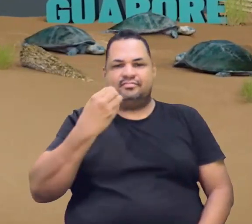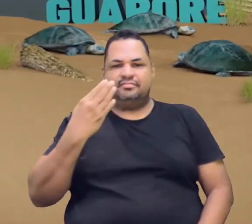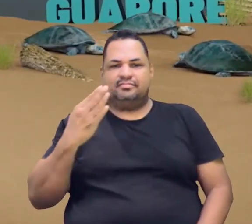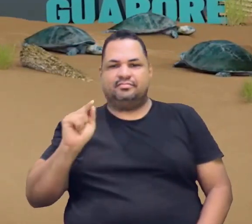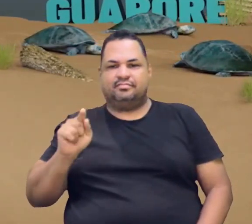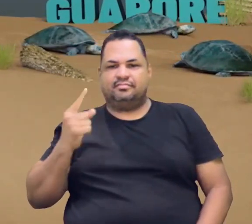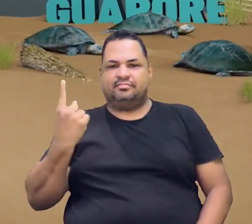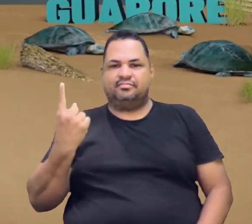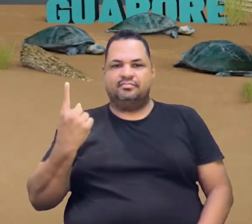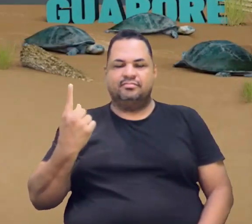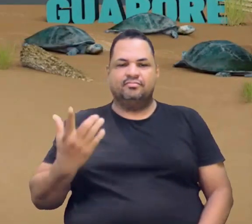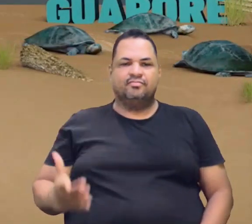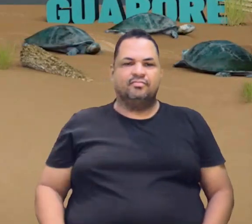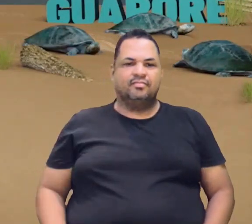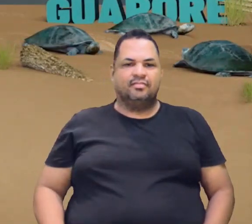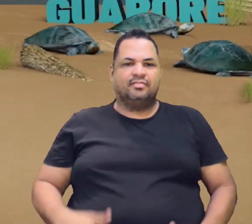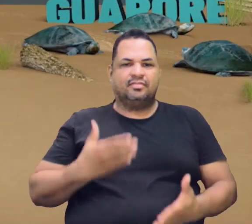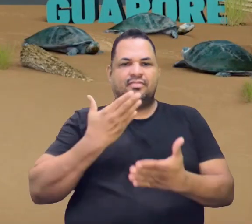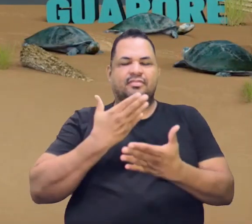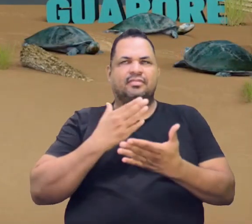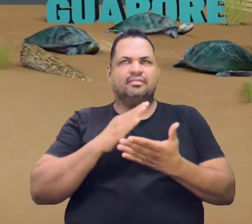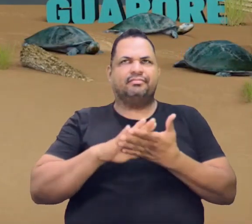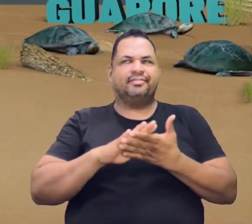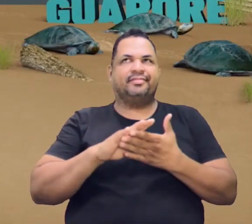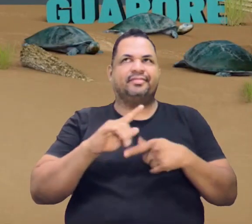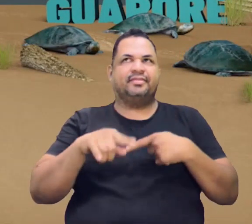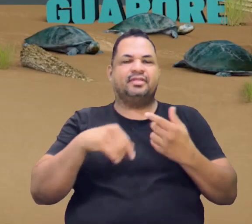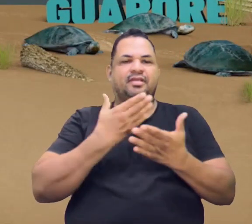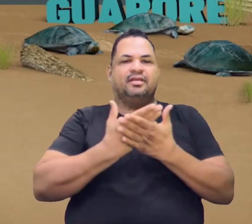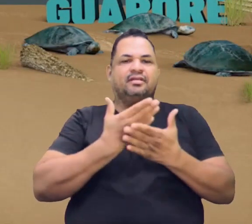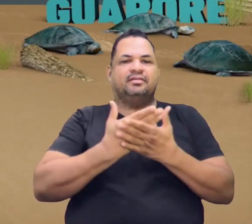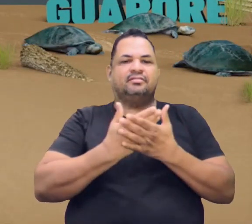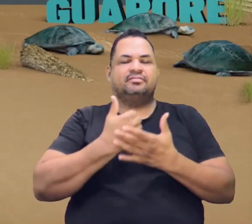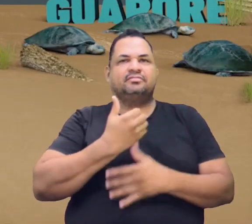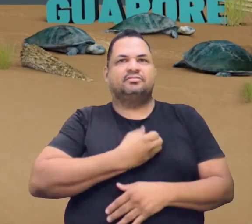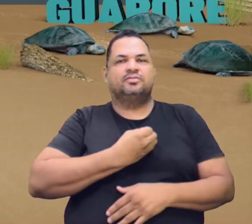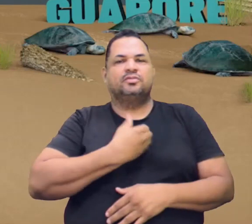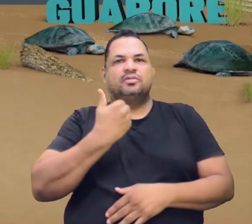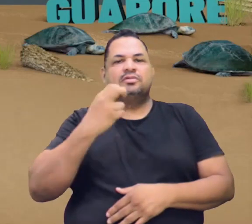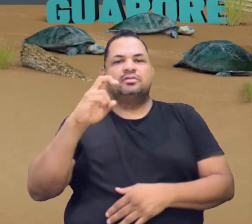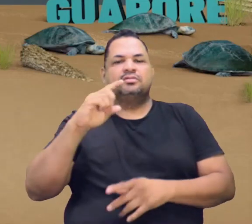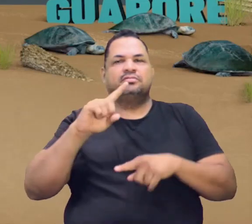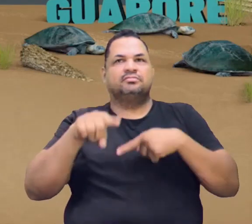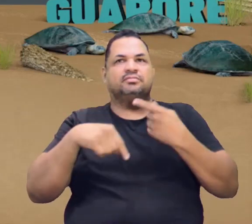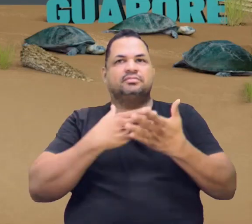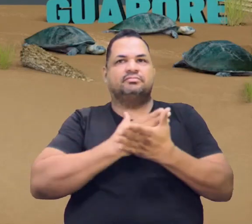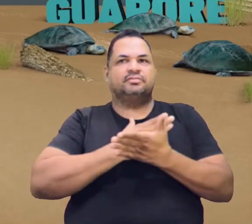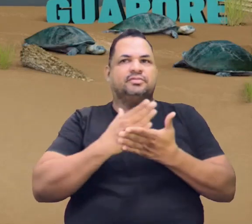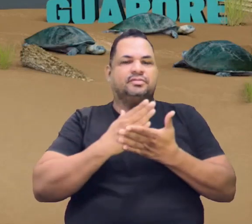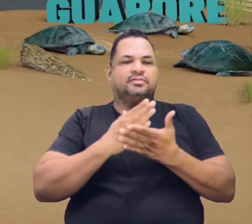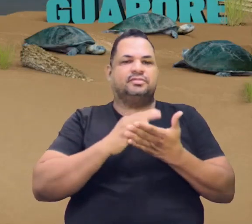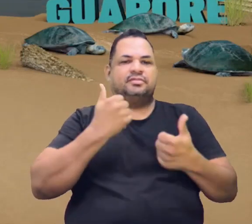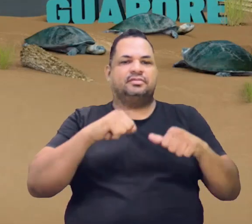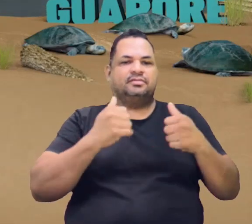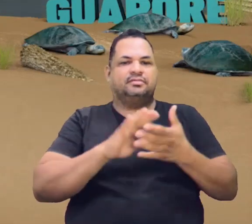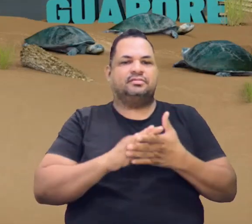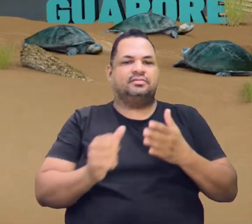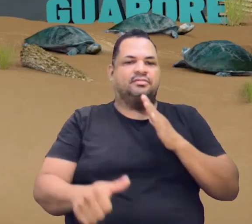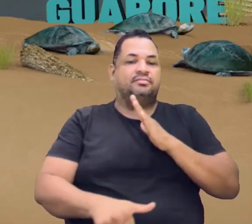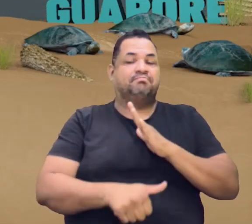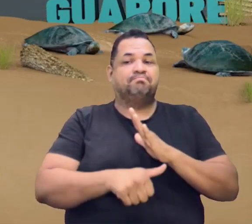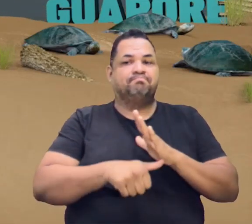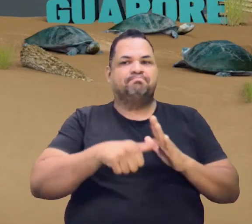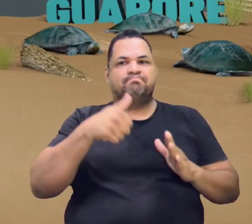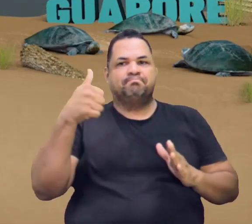14.1. Daqui, na aula 15, 16, já vai começar a avaliação da primeira unidade. Então,